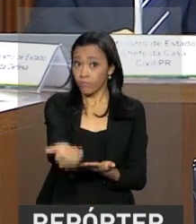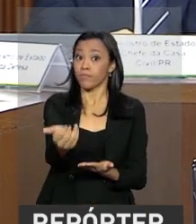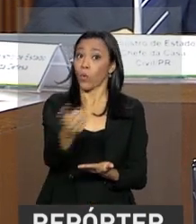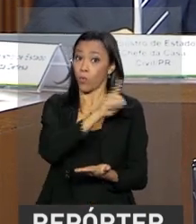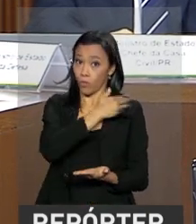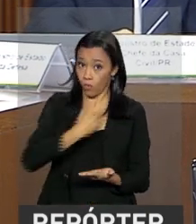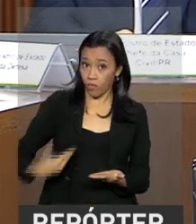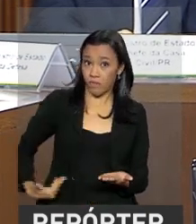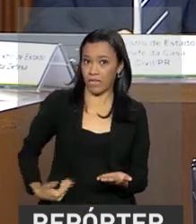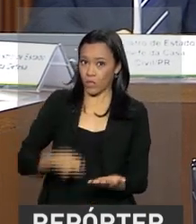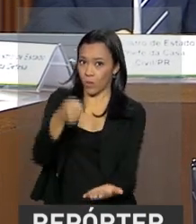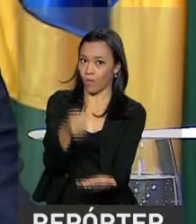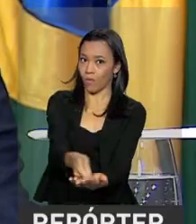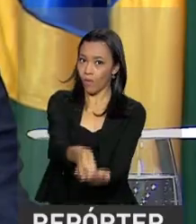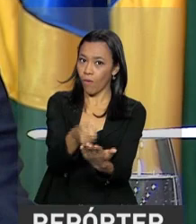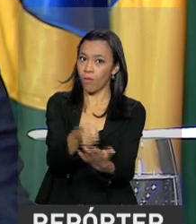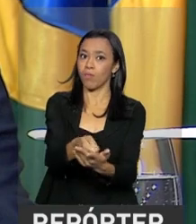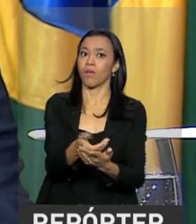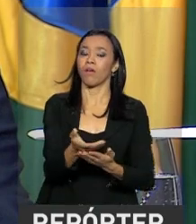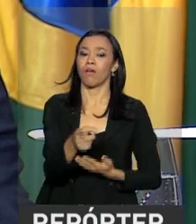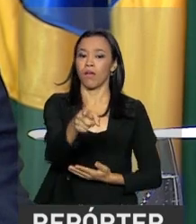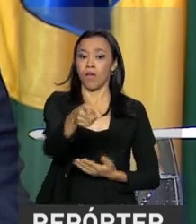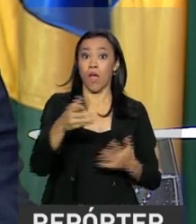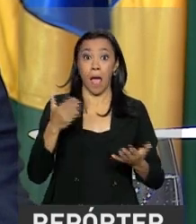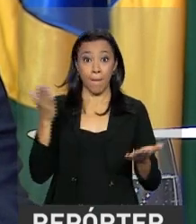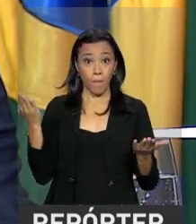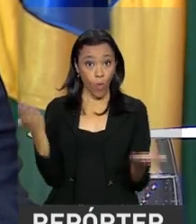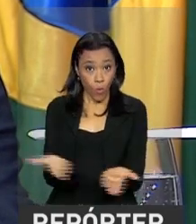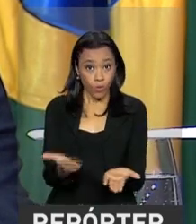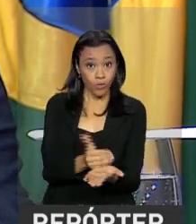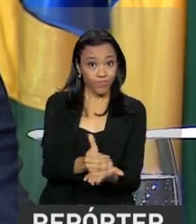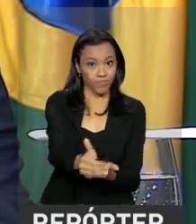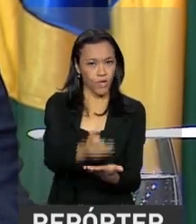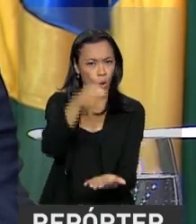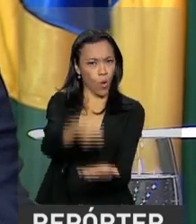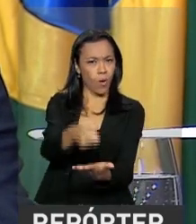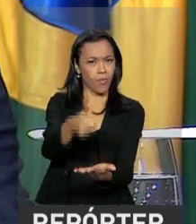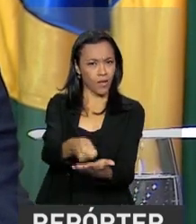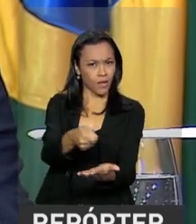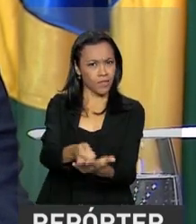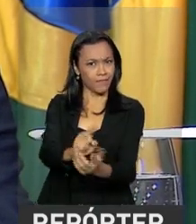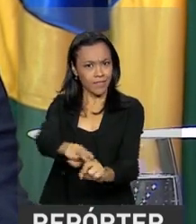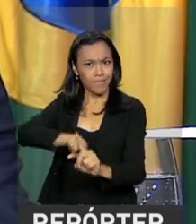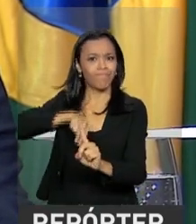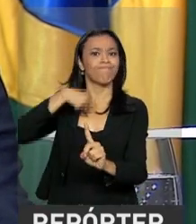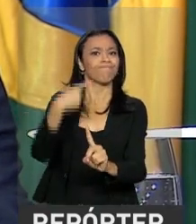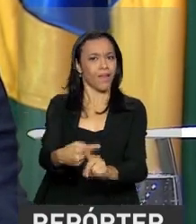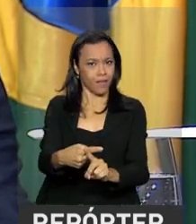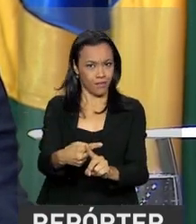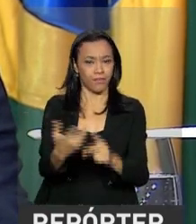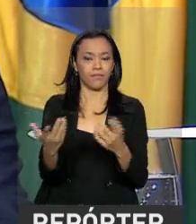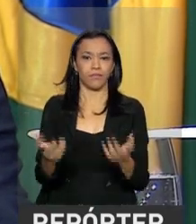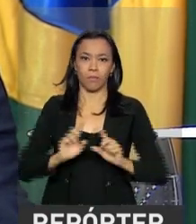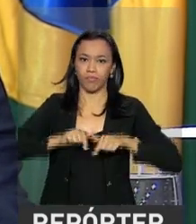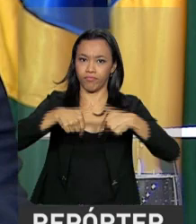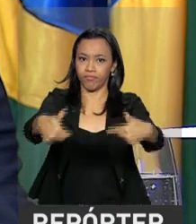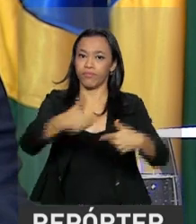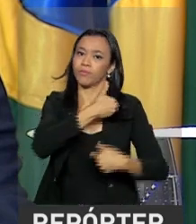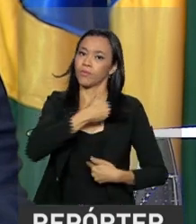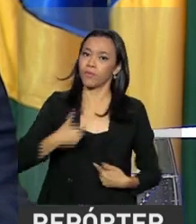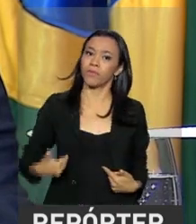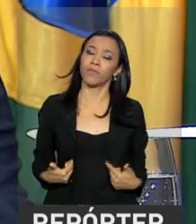vai ser mais cobrado a partir de hoje a cobrança será muito maior em relação ao governo e